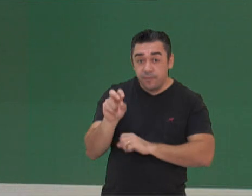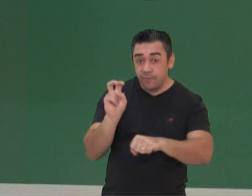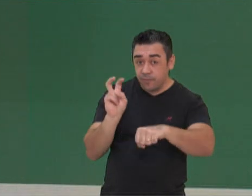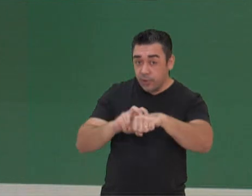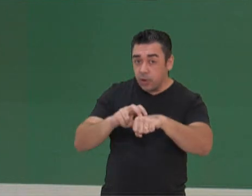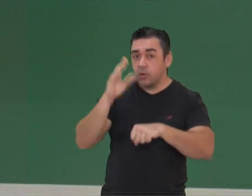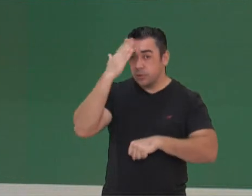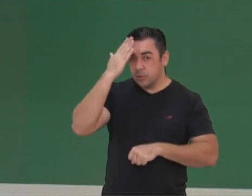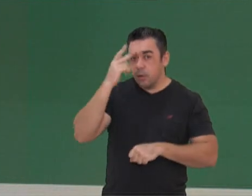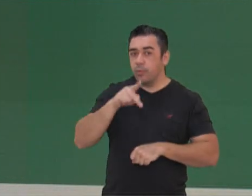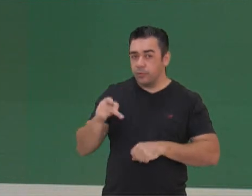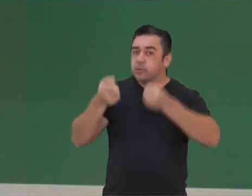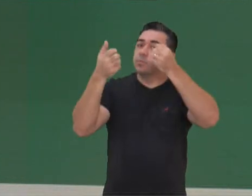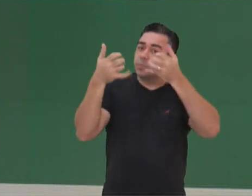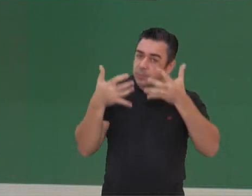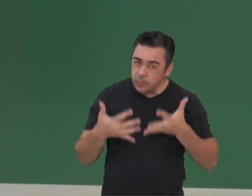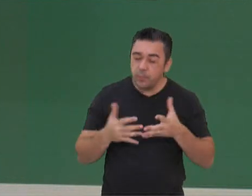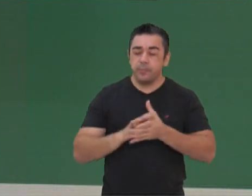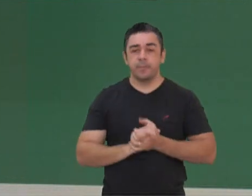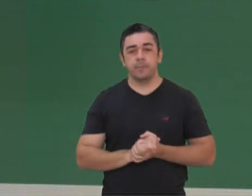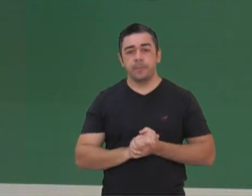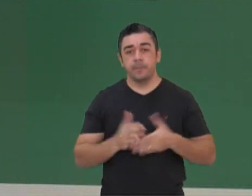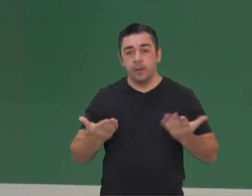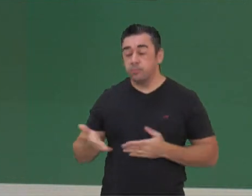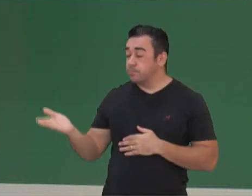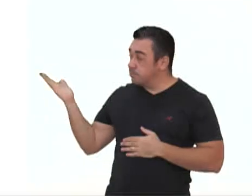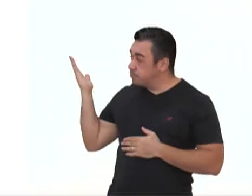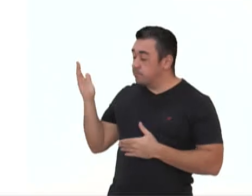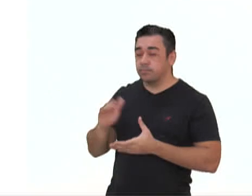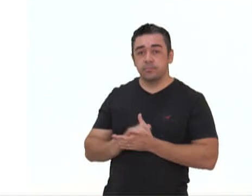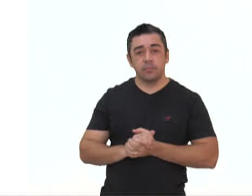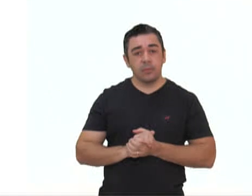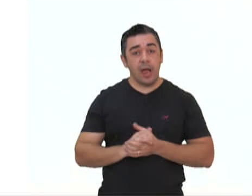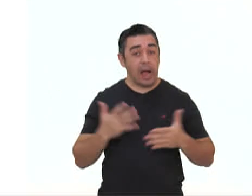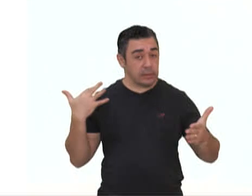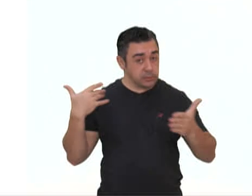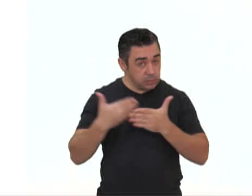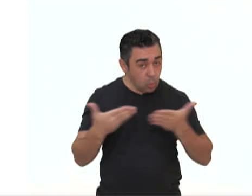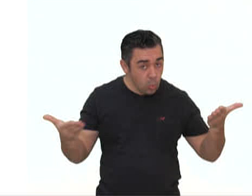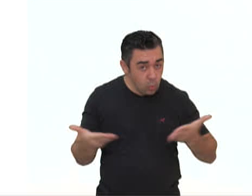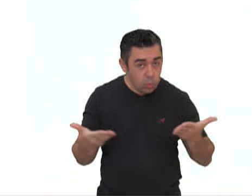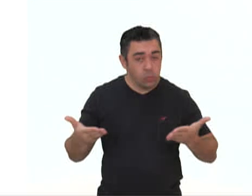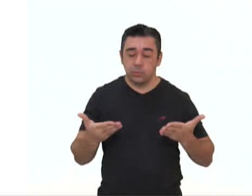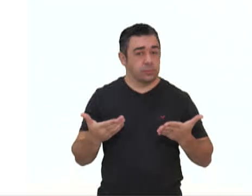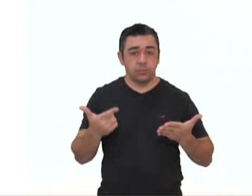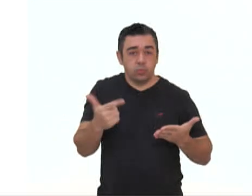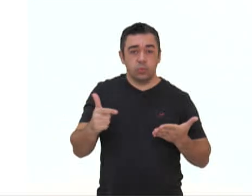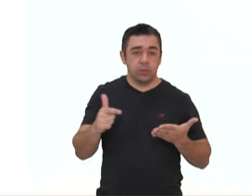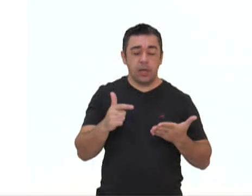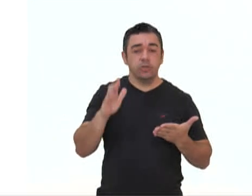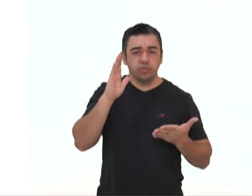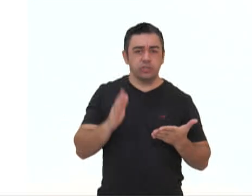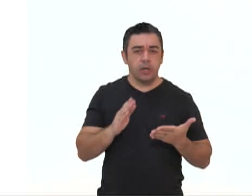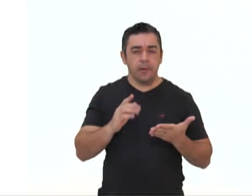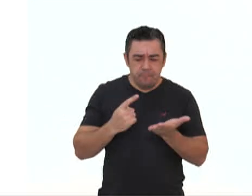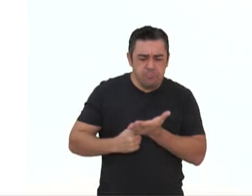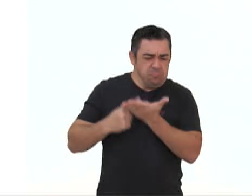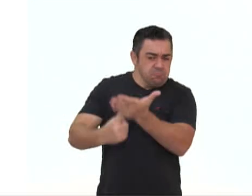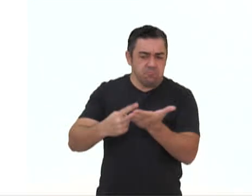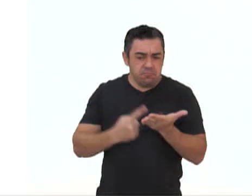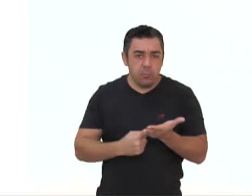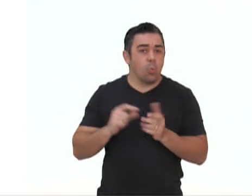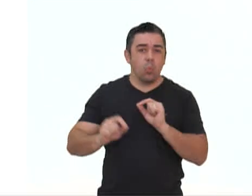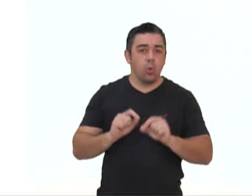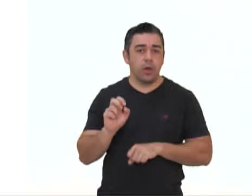o Jefferson já falou bastante. Então, aqui, até os dias atuais, ainda não há um consenso no meio científico em relação